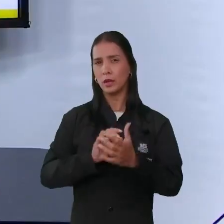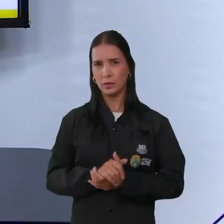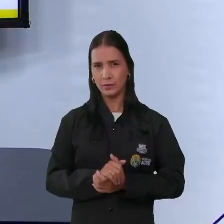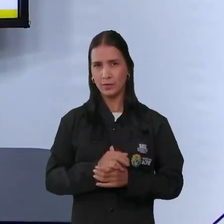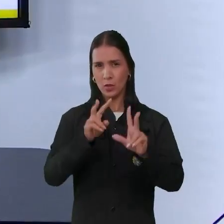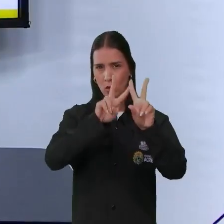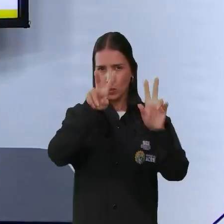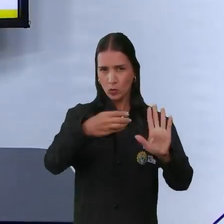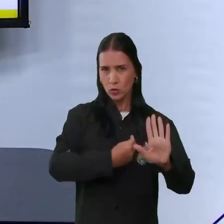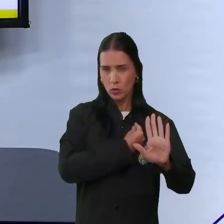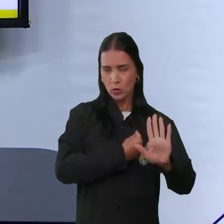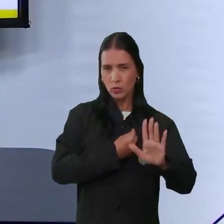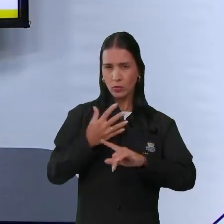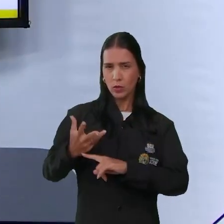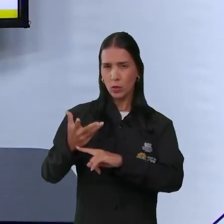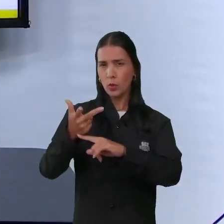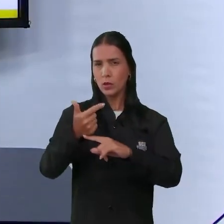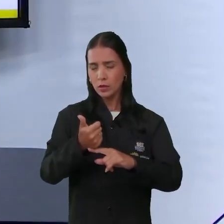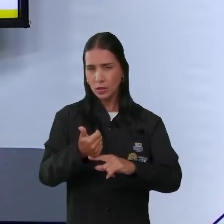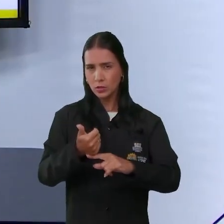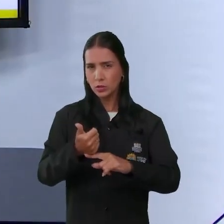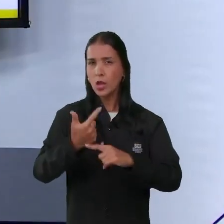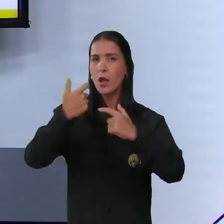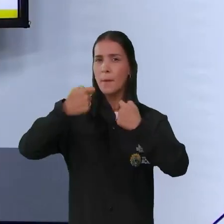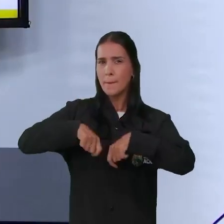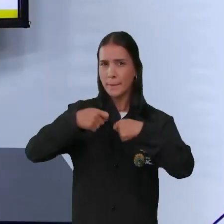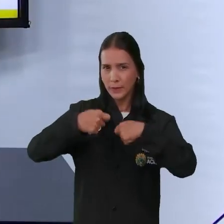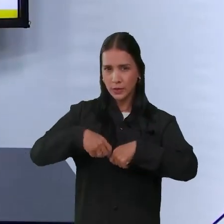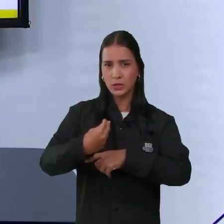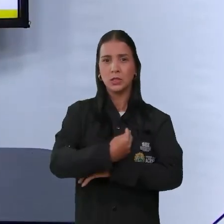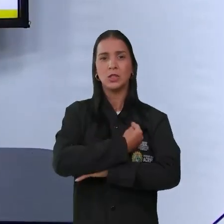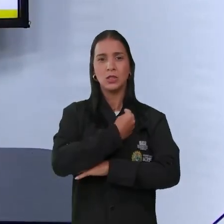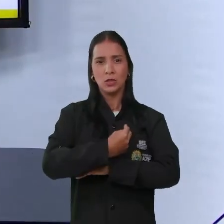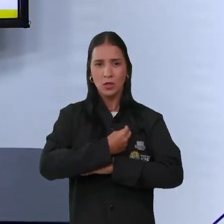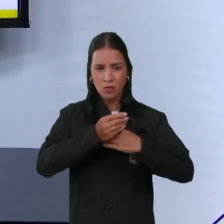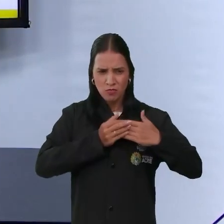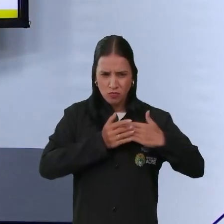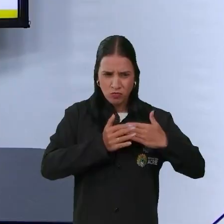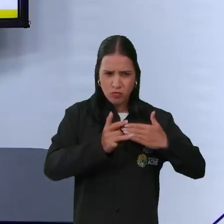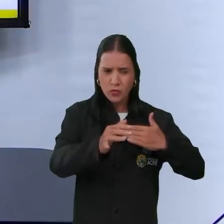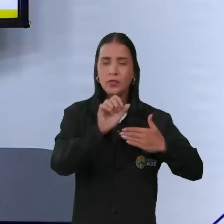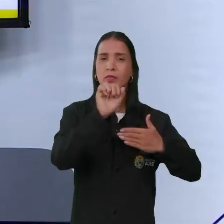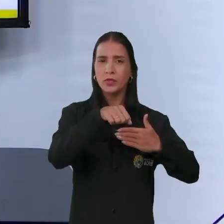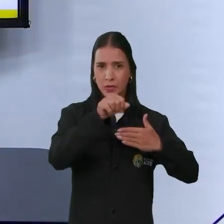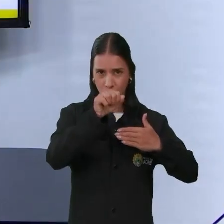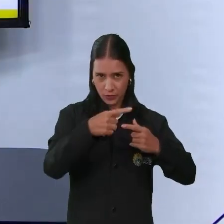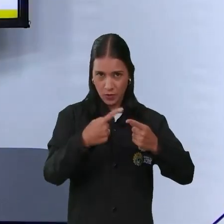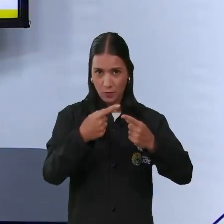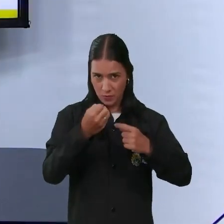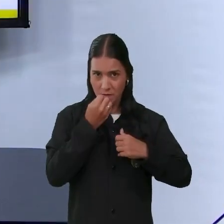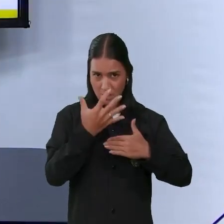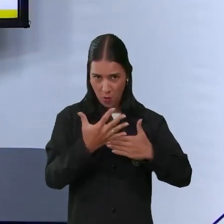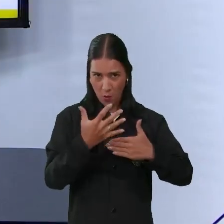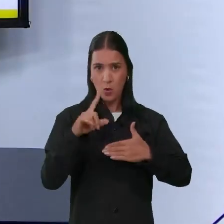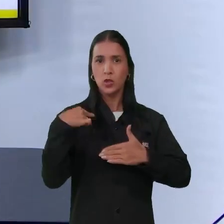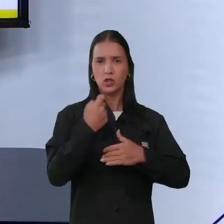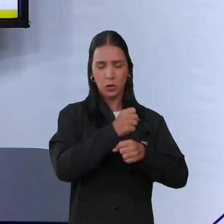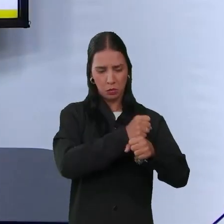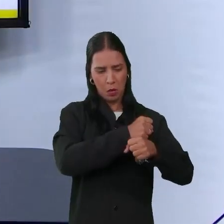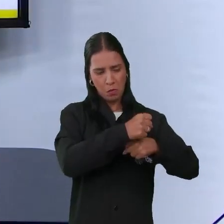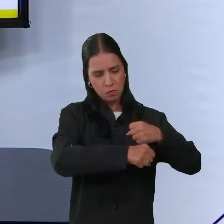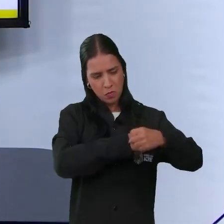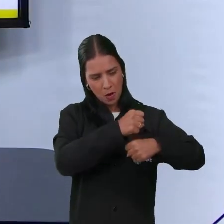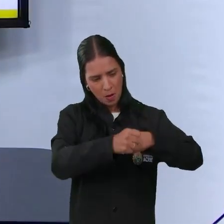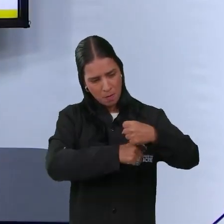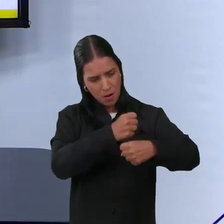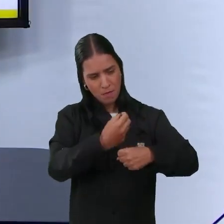com qualidade. Então, muitas vezes é melhor a gente acrescentar vida aos poucos anos que a gente tem do